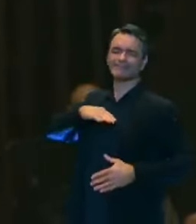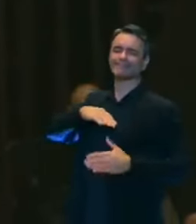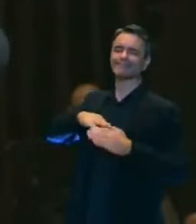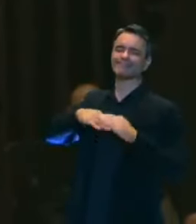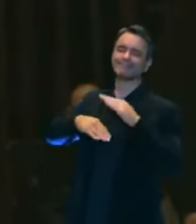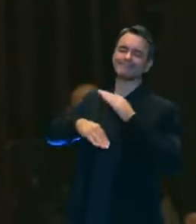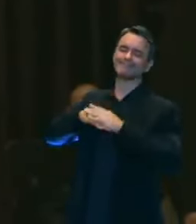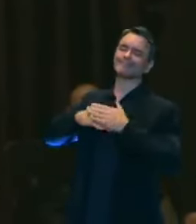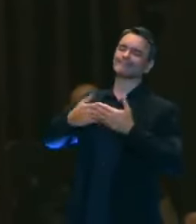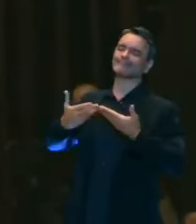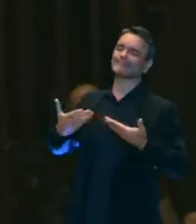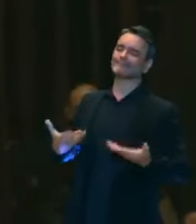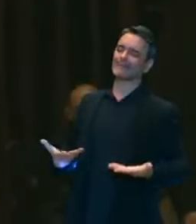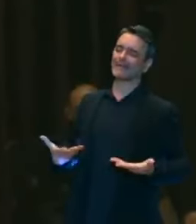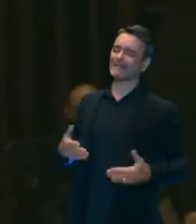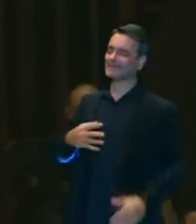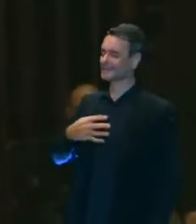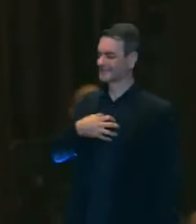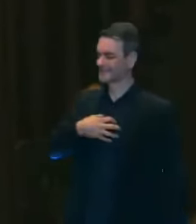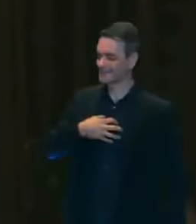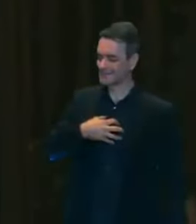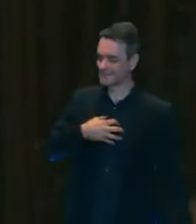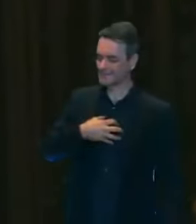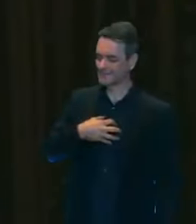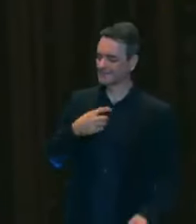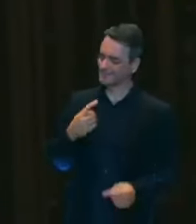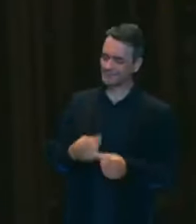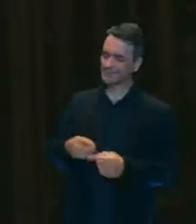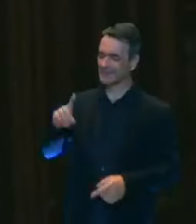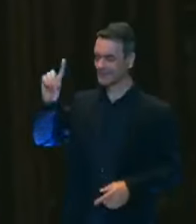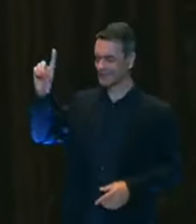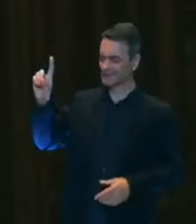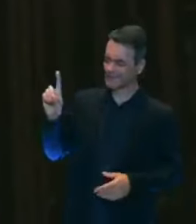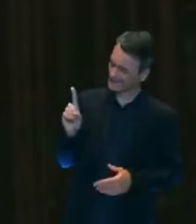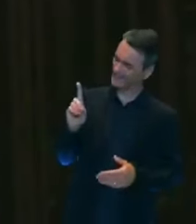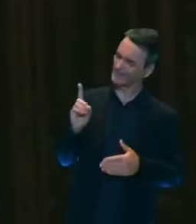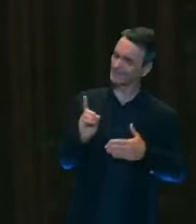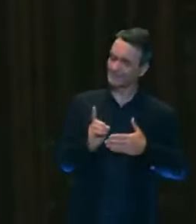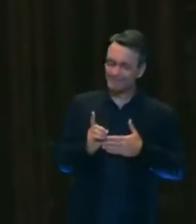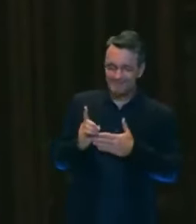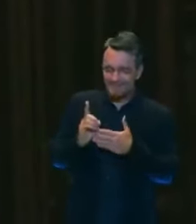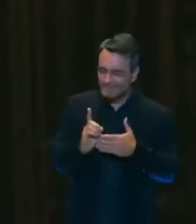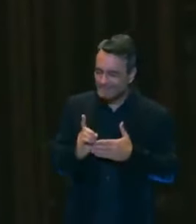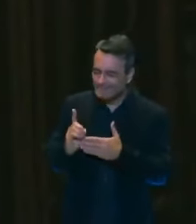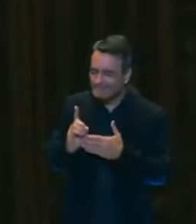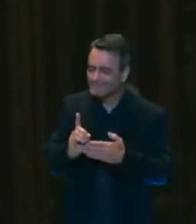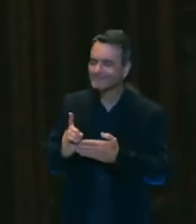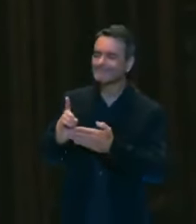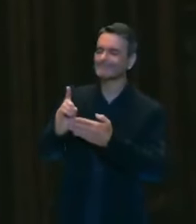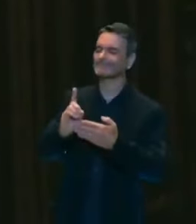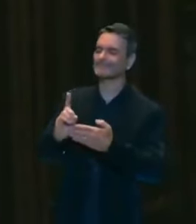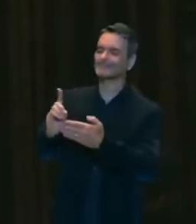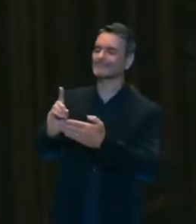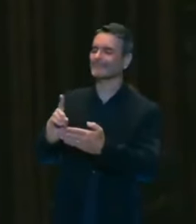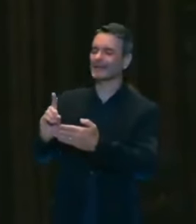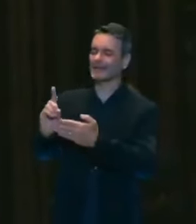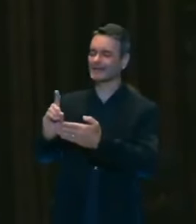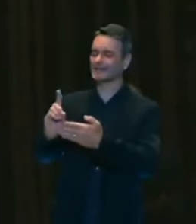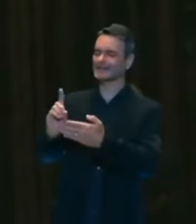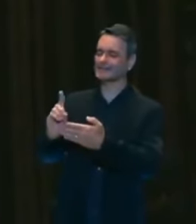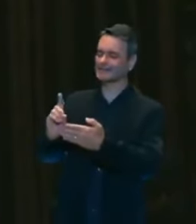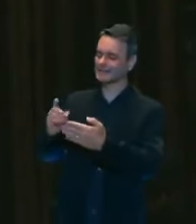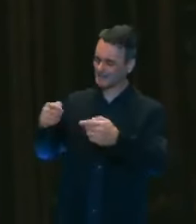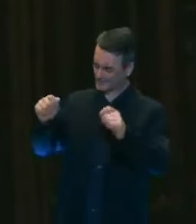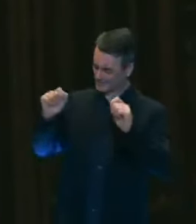nesta casa hoje. Bom pastor, nos leva às águas tranquilas, nos leva às águas tranquilas,